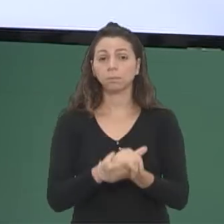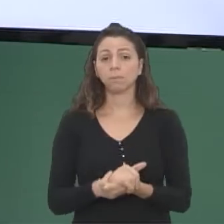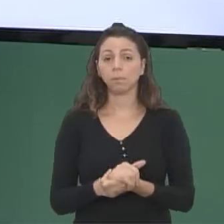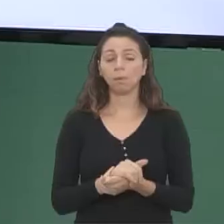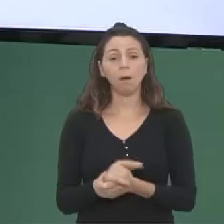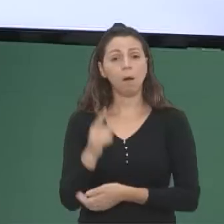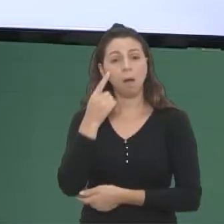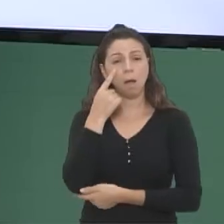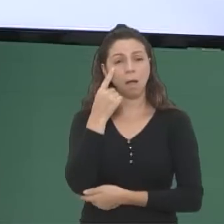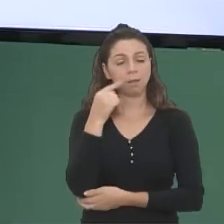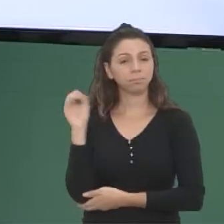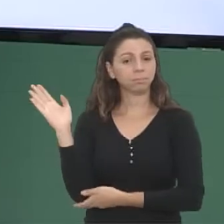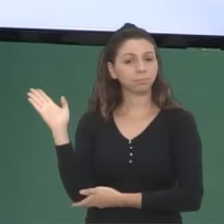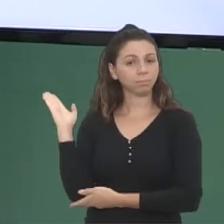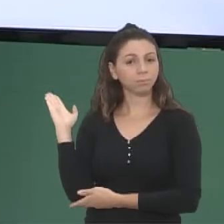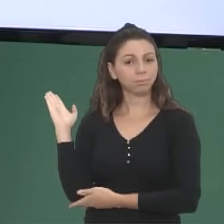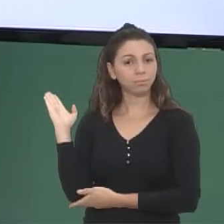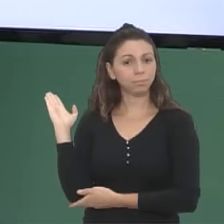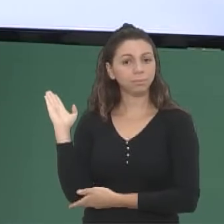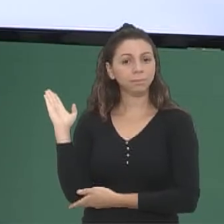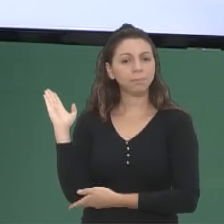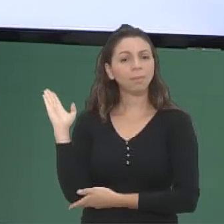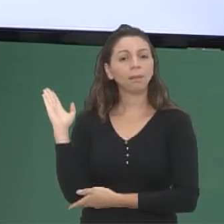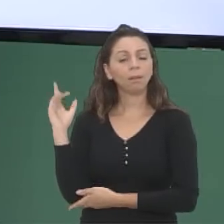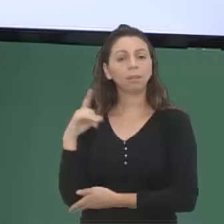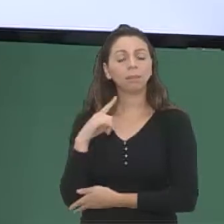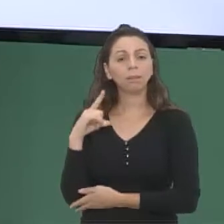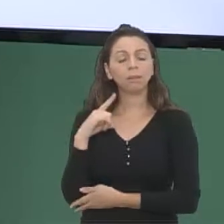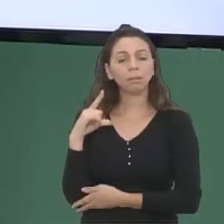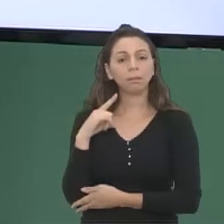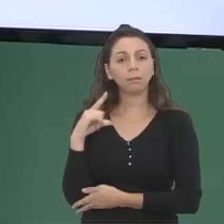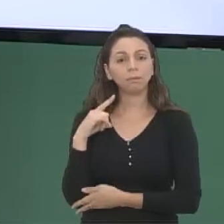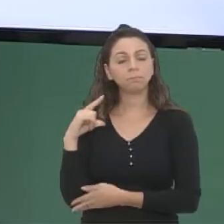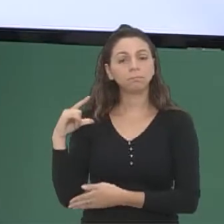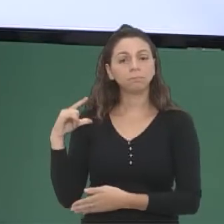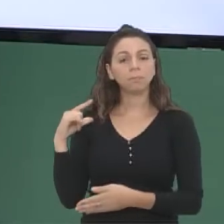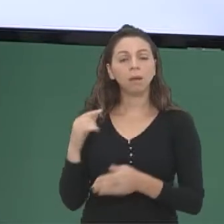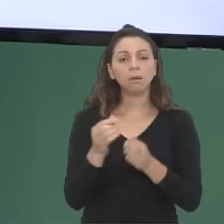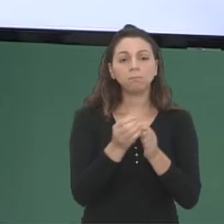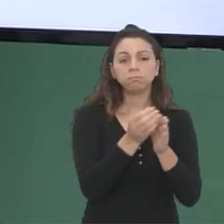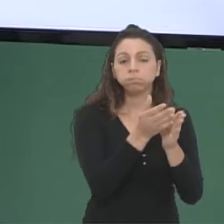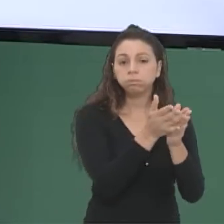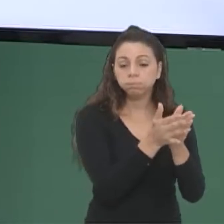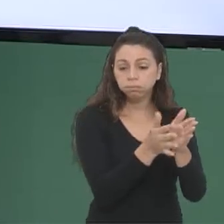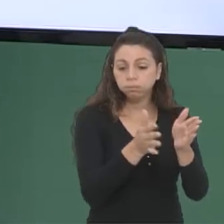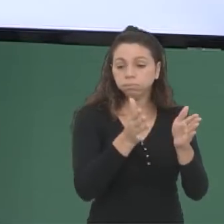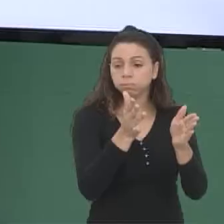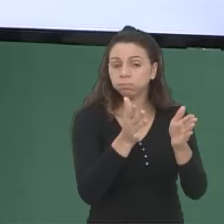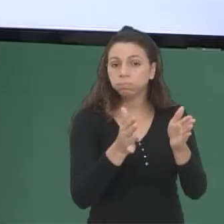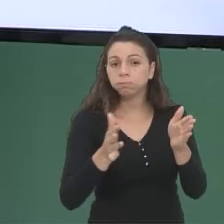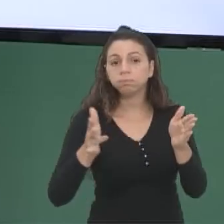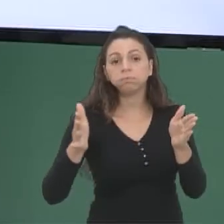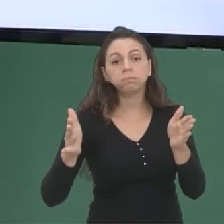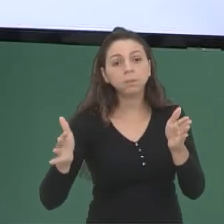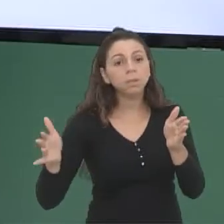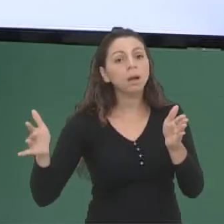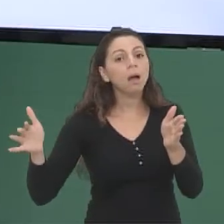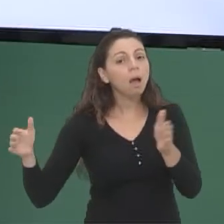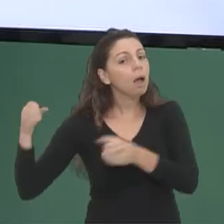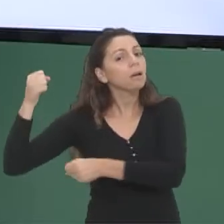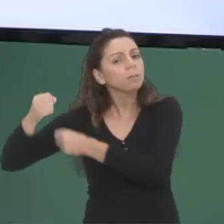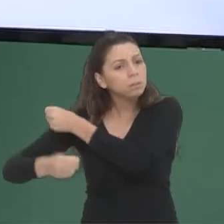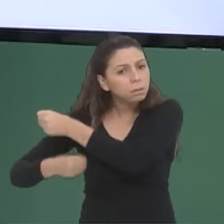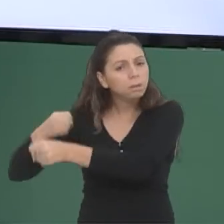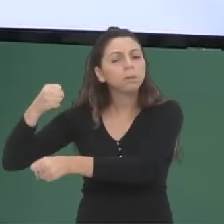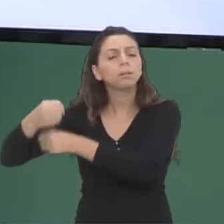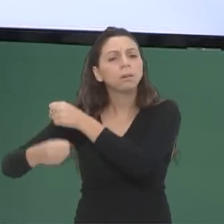que representa isso. Então, ao longo de tempos, né, de centenas e milhares de anos, essa rocha vai ser desgastada.